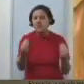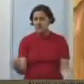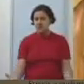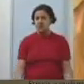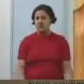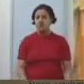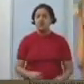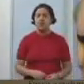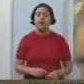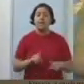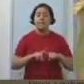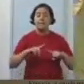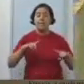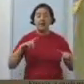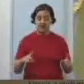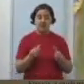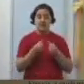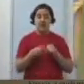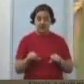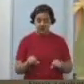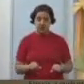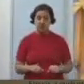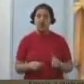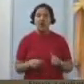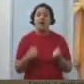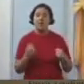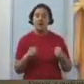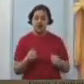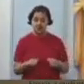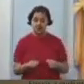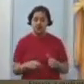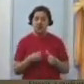Mas para isso é preciso que estejamos construídos em cima da rocha.